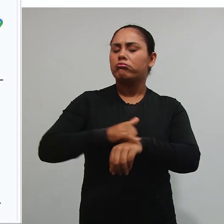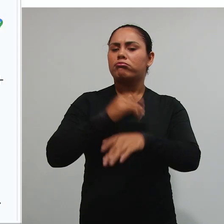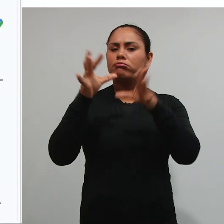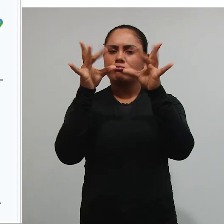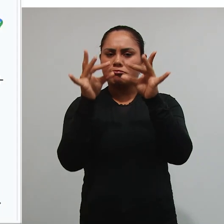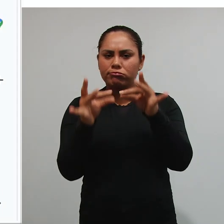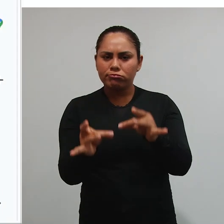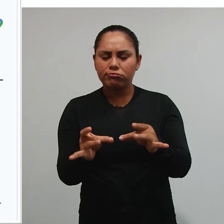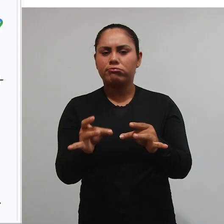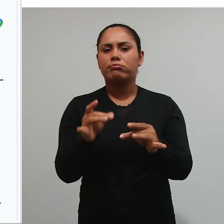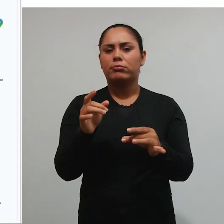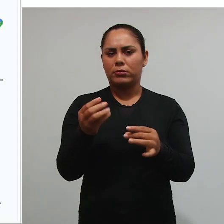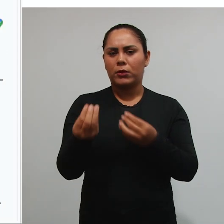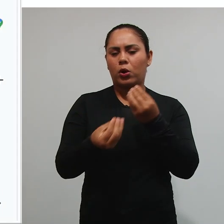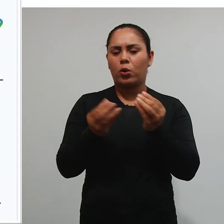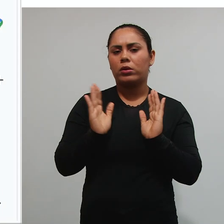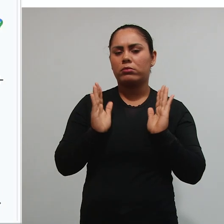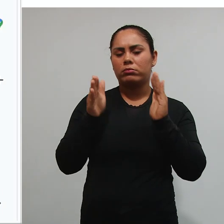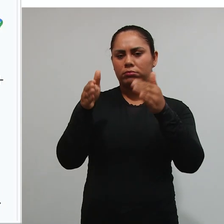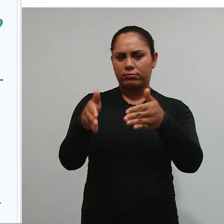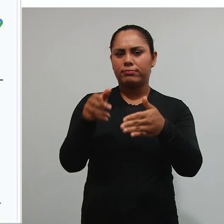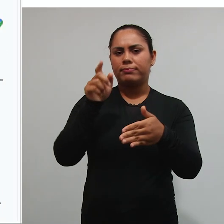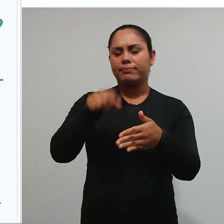formatação para